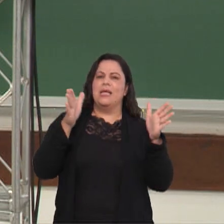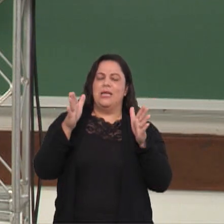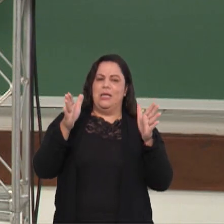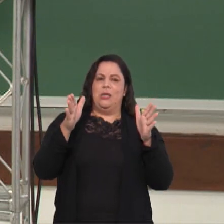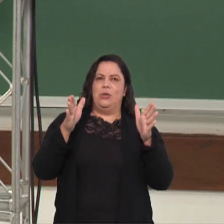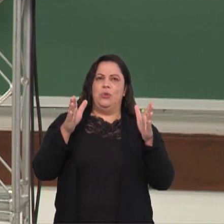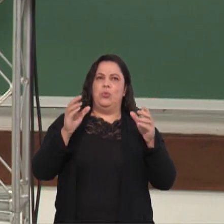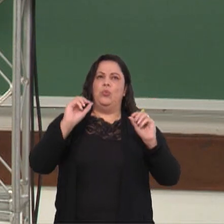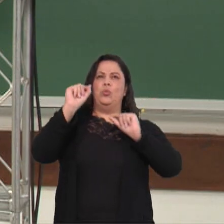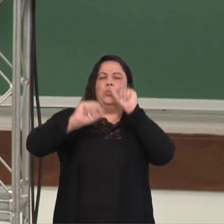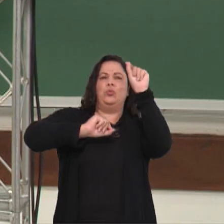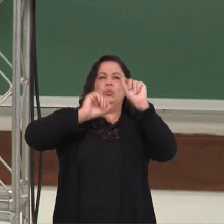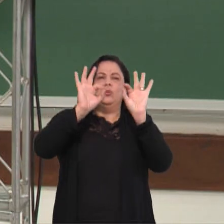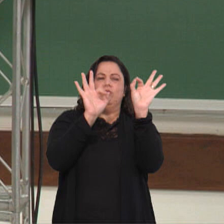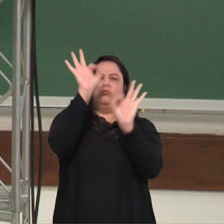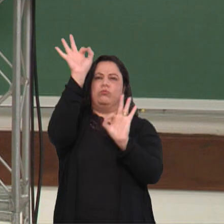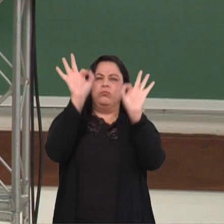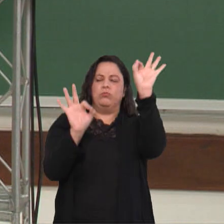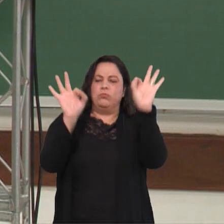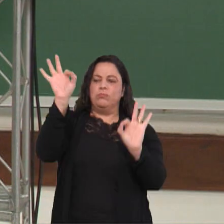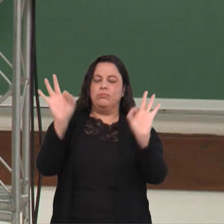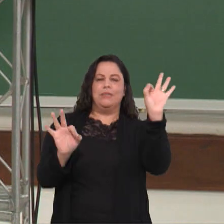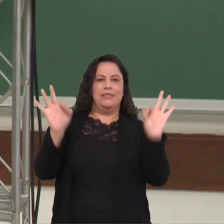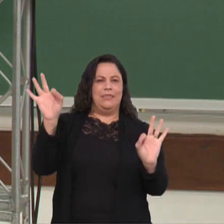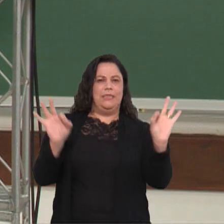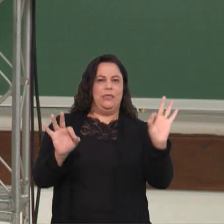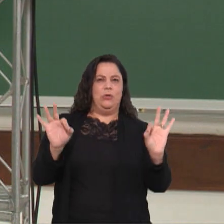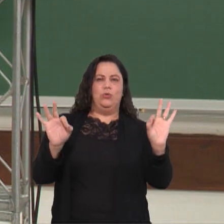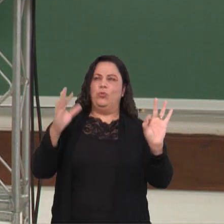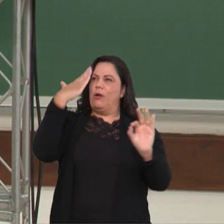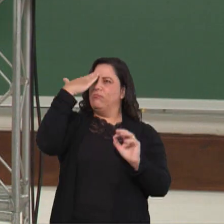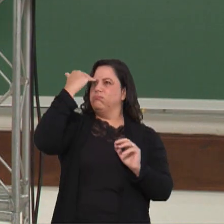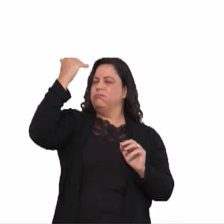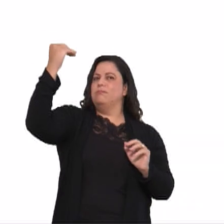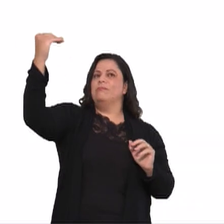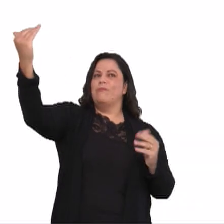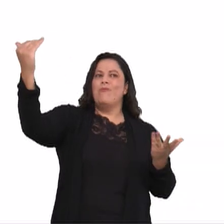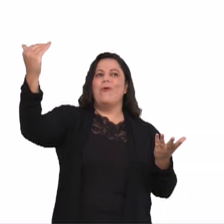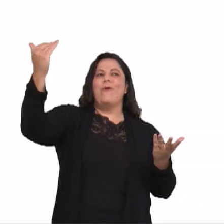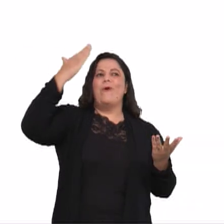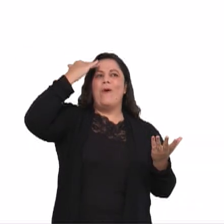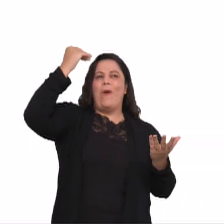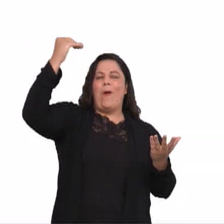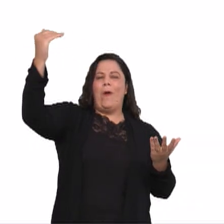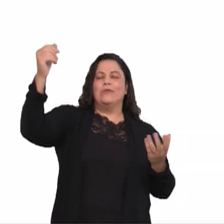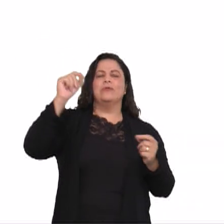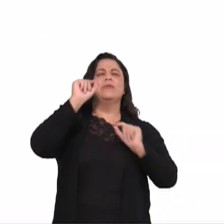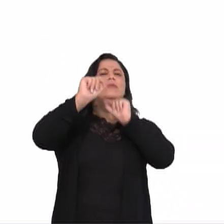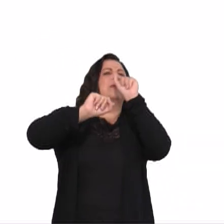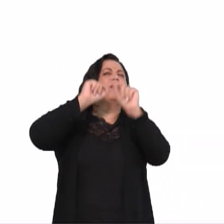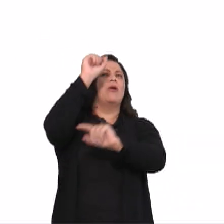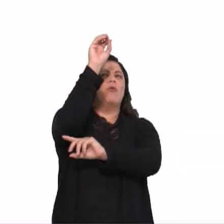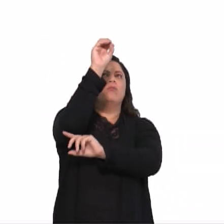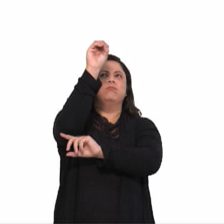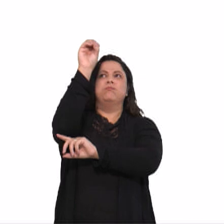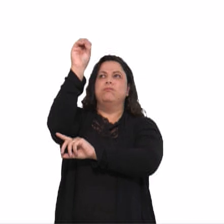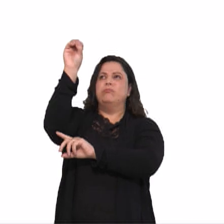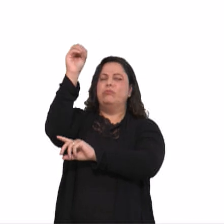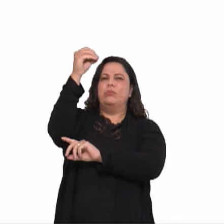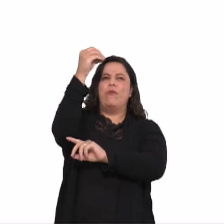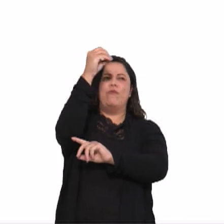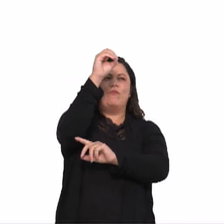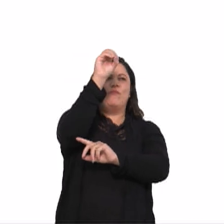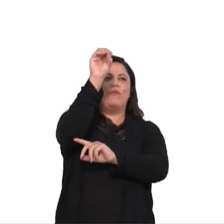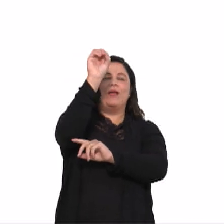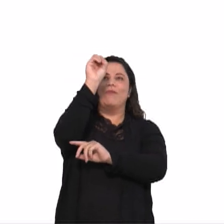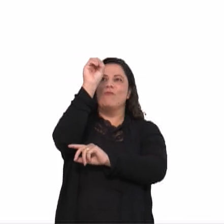né? Glamurosa, e na cidade de Alexandria nós temos o famoso farol de Alexandria, que acabou se tornando uma